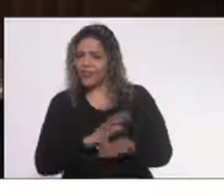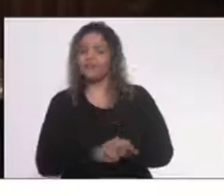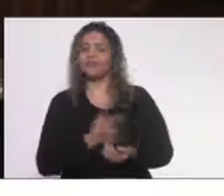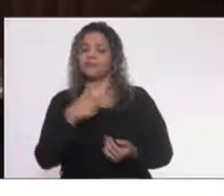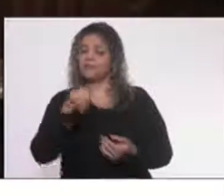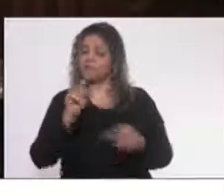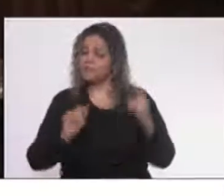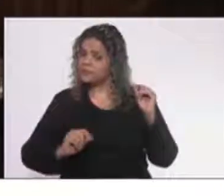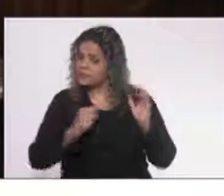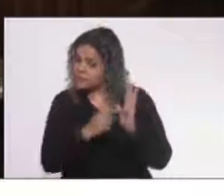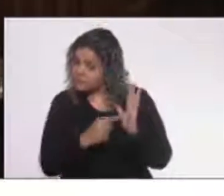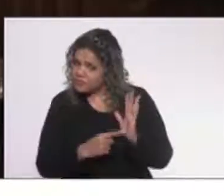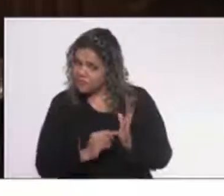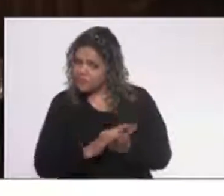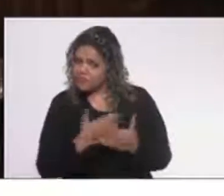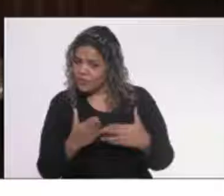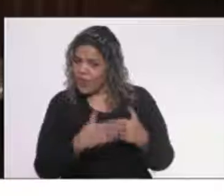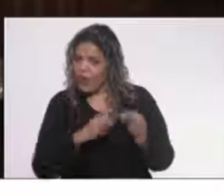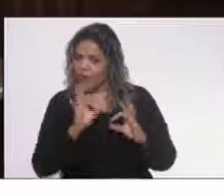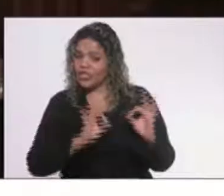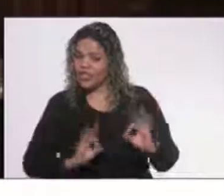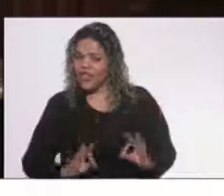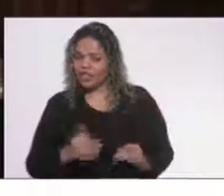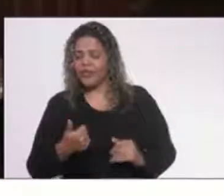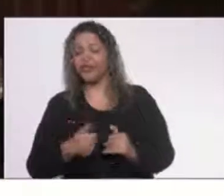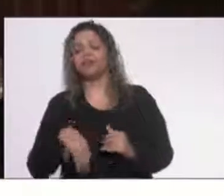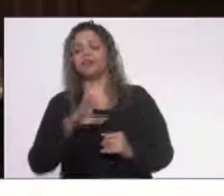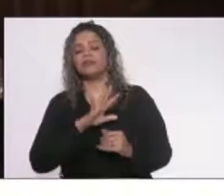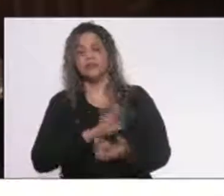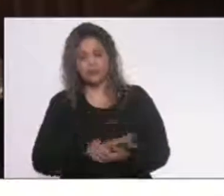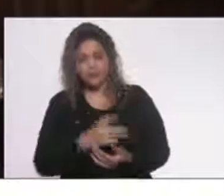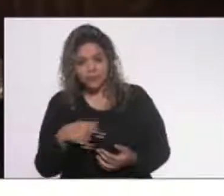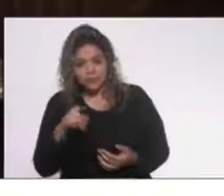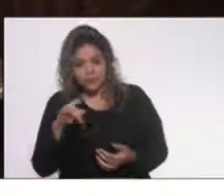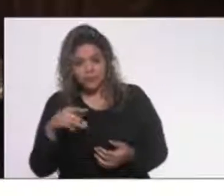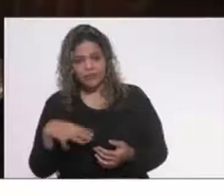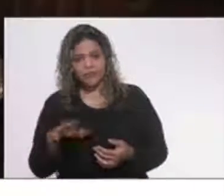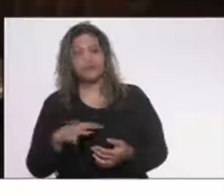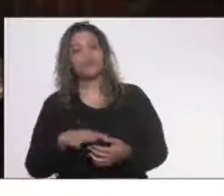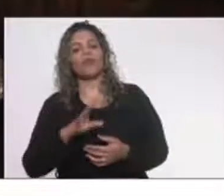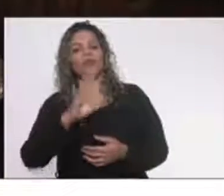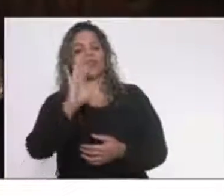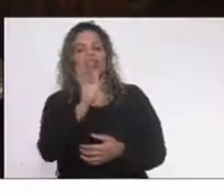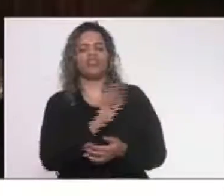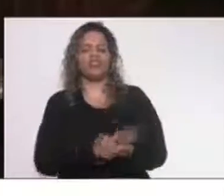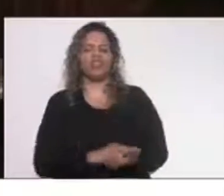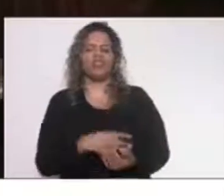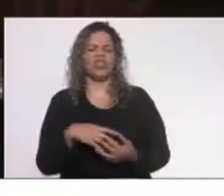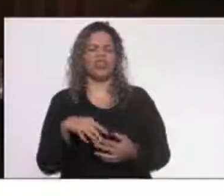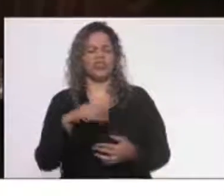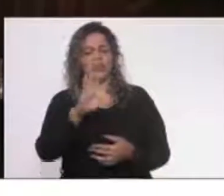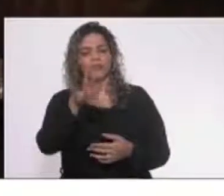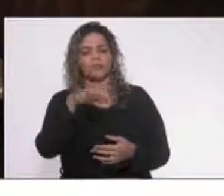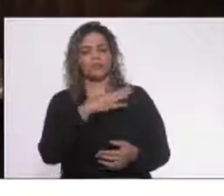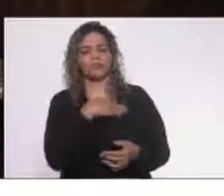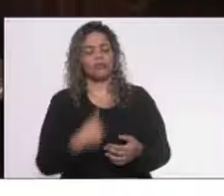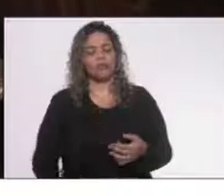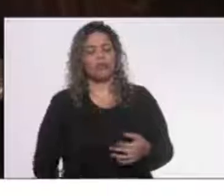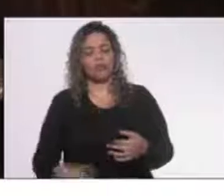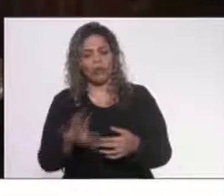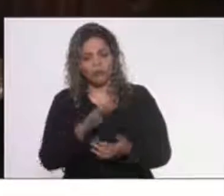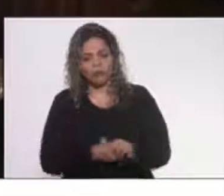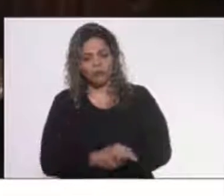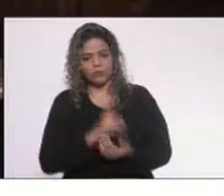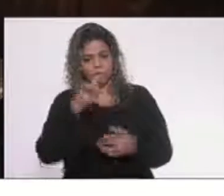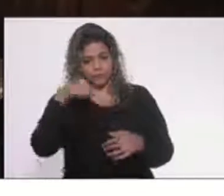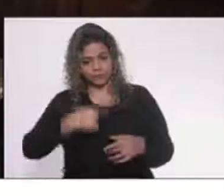apontou qual é o seu plano para além de mirar e atirar na cabecinha. E aí, senhor presidente, a gente